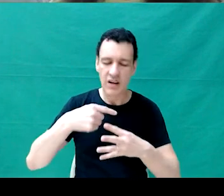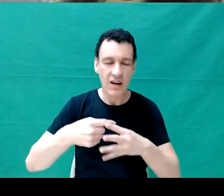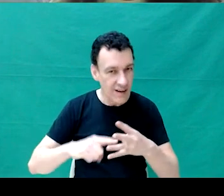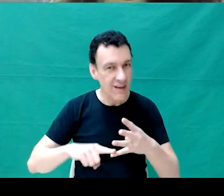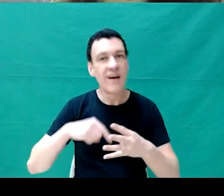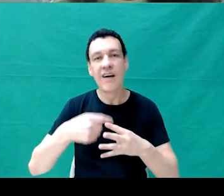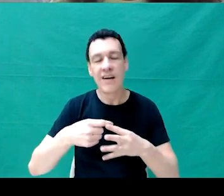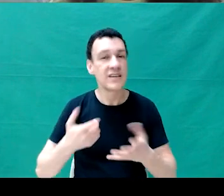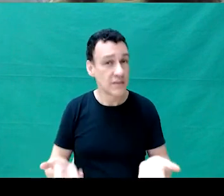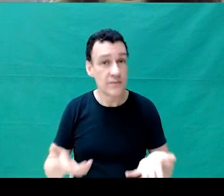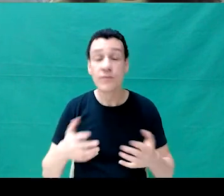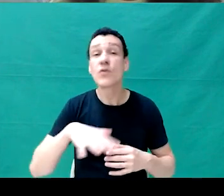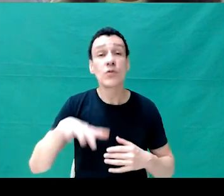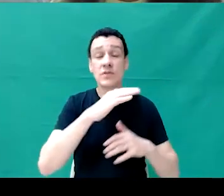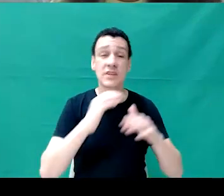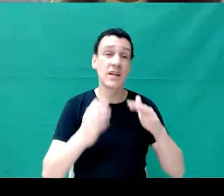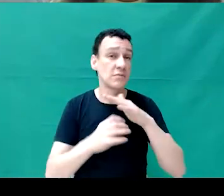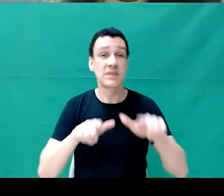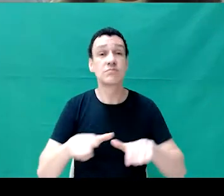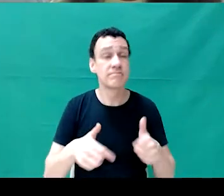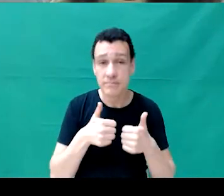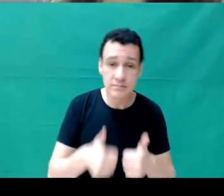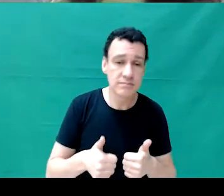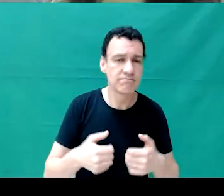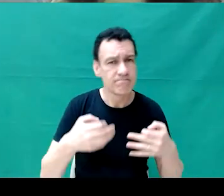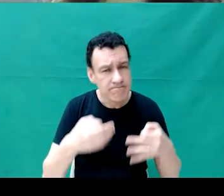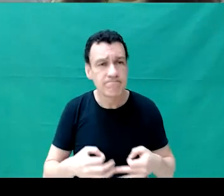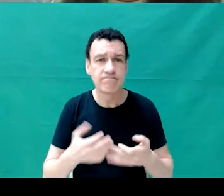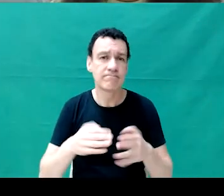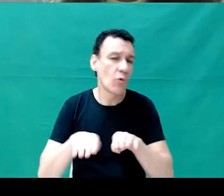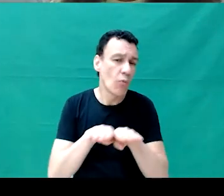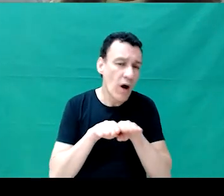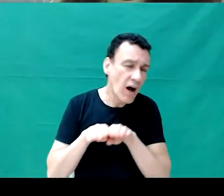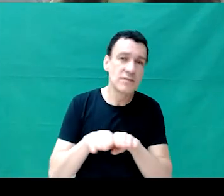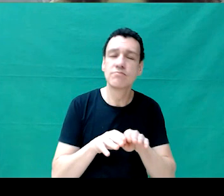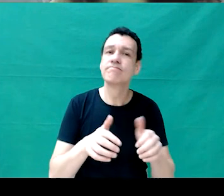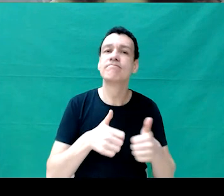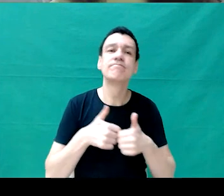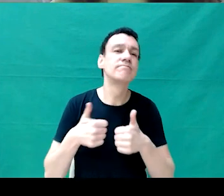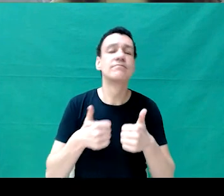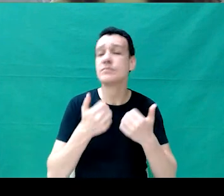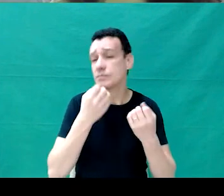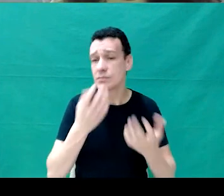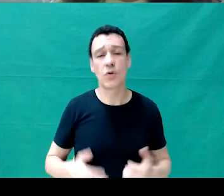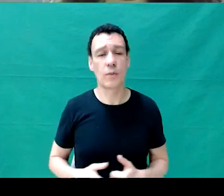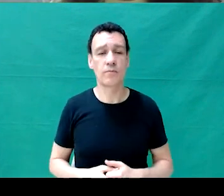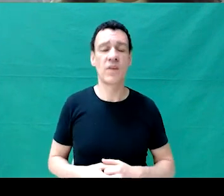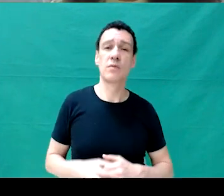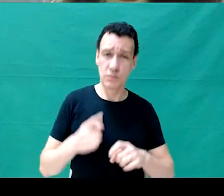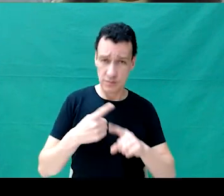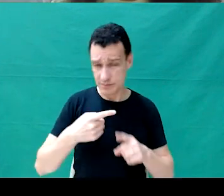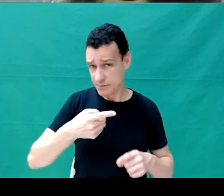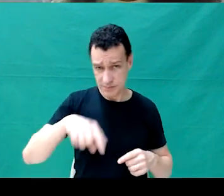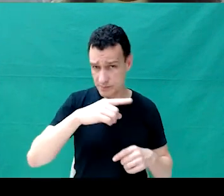trabalho muito mais justo e muito equitativo. Porque o que a gente quer não é exatamente igualdade,